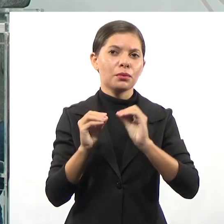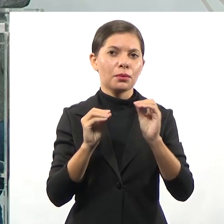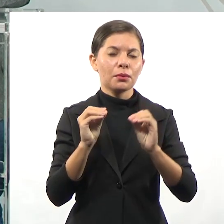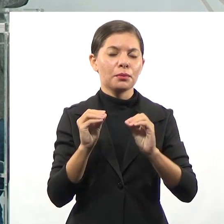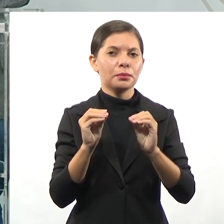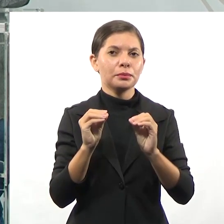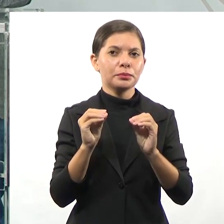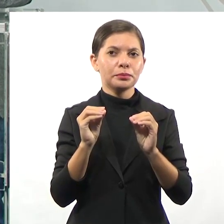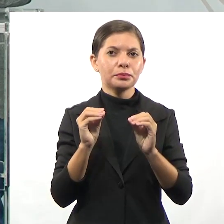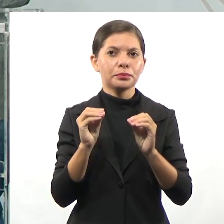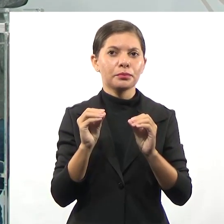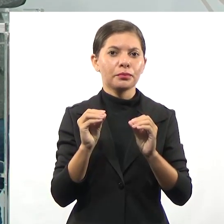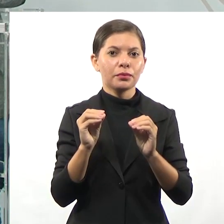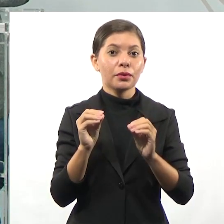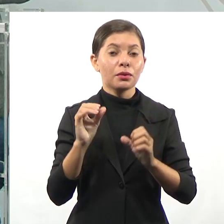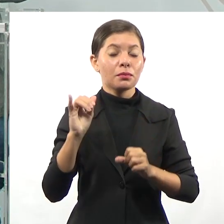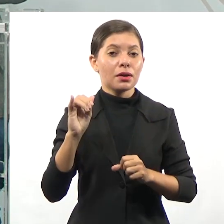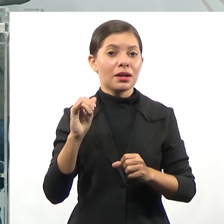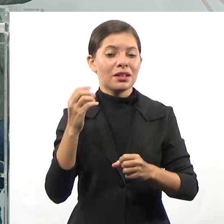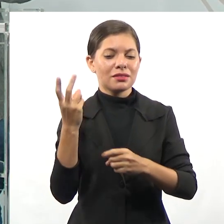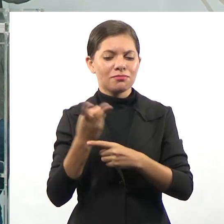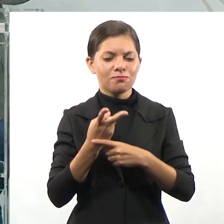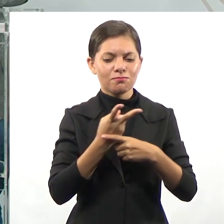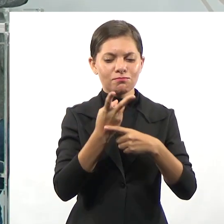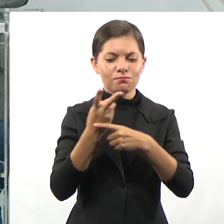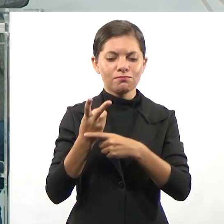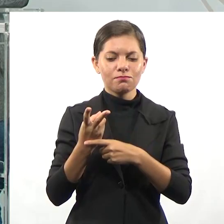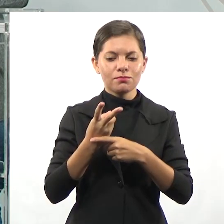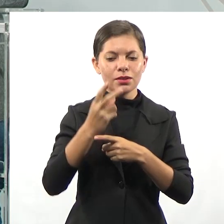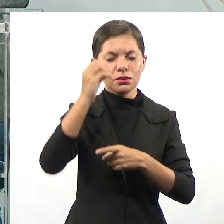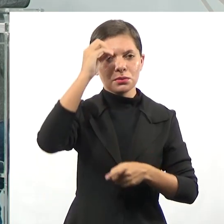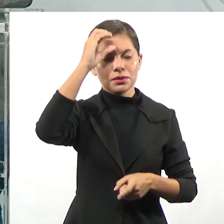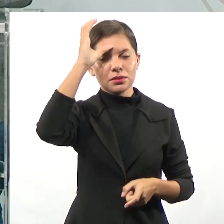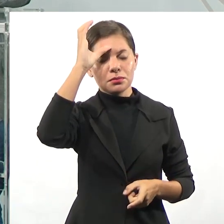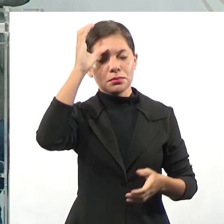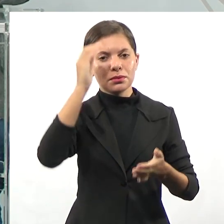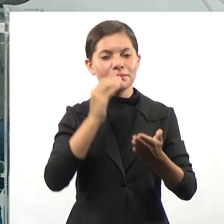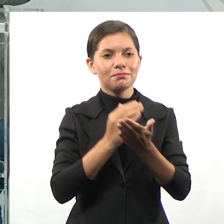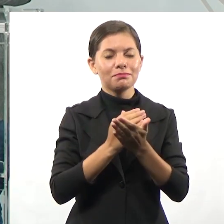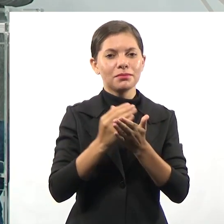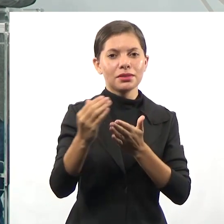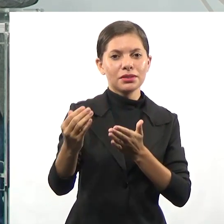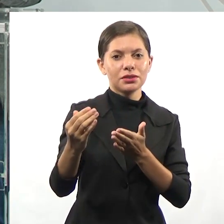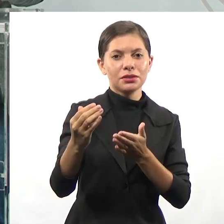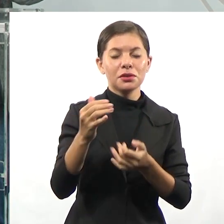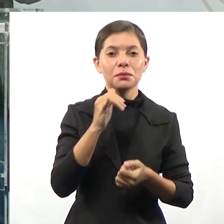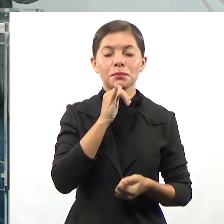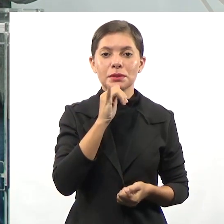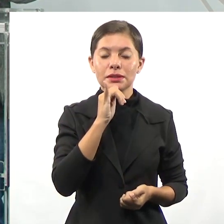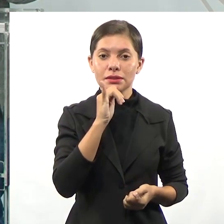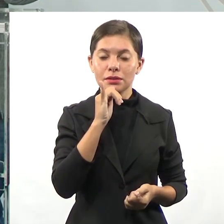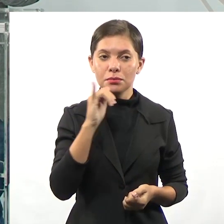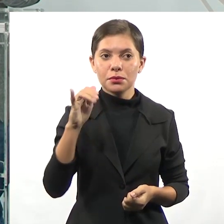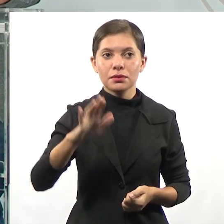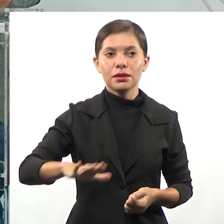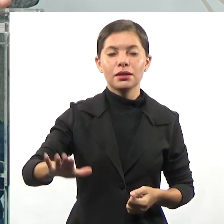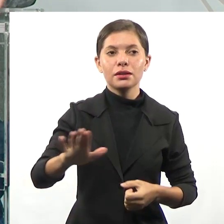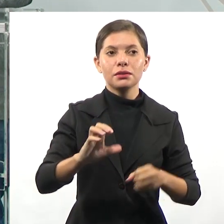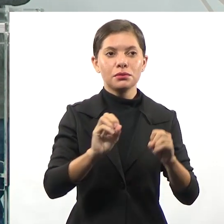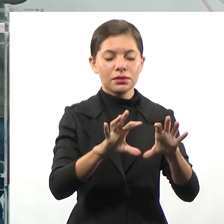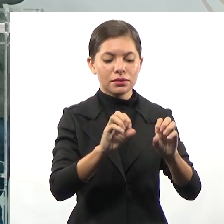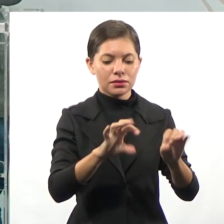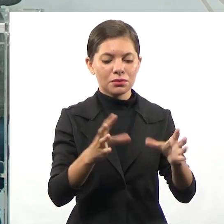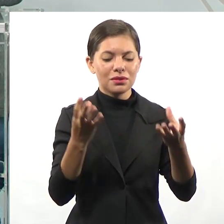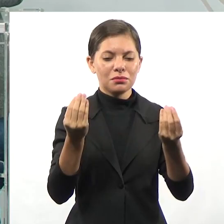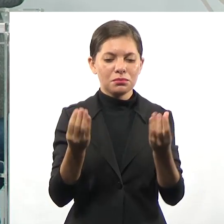deles. Por exemplo, no meio da educação, a gente tem um monte de dados que são produzidos, como acesso ao ambiente virtual de aprendizagem, as notas. Como